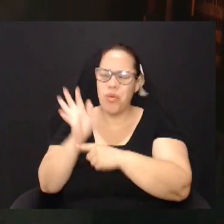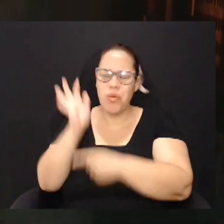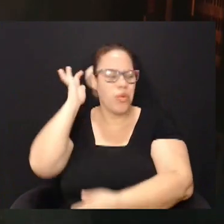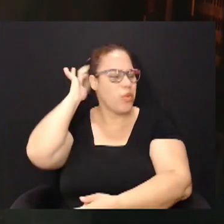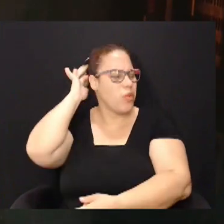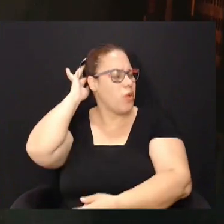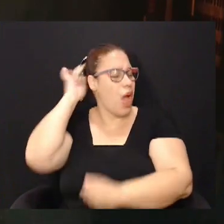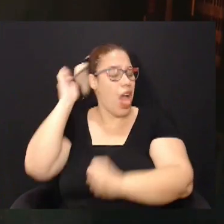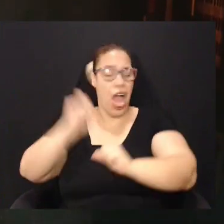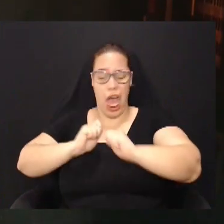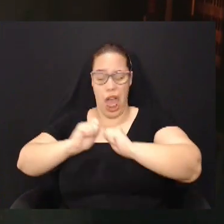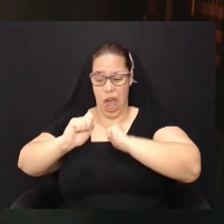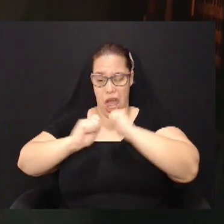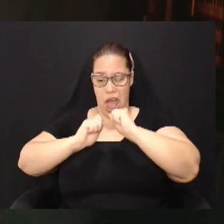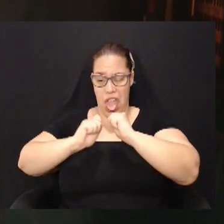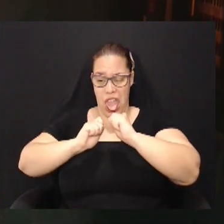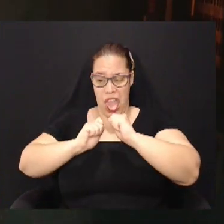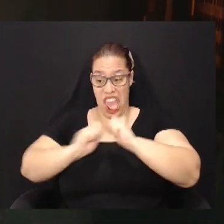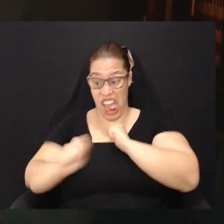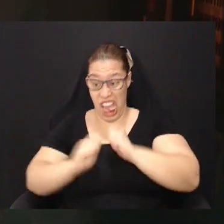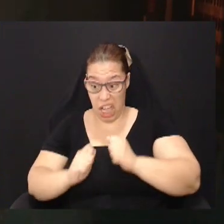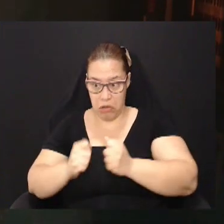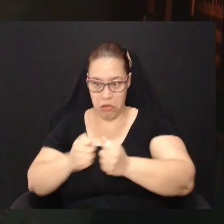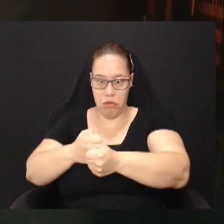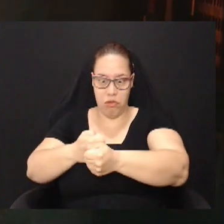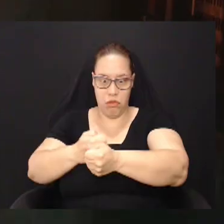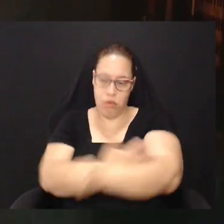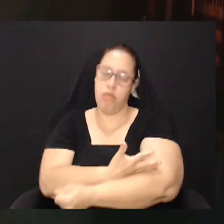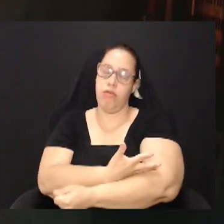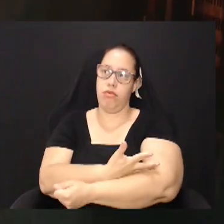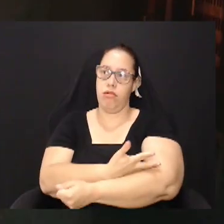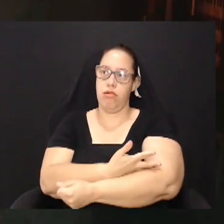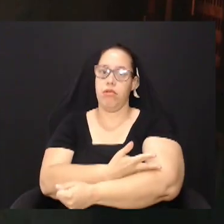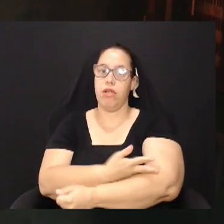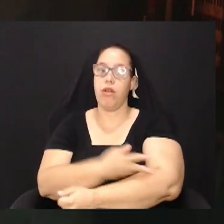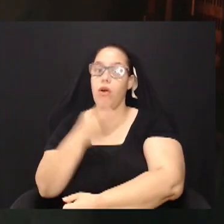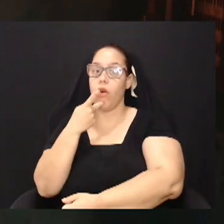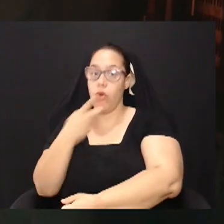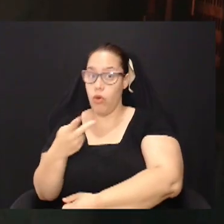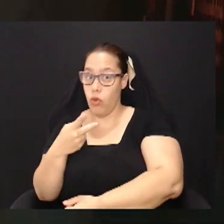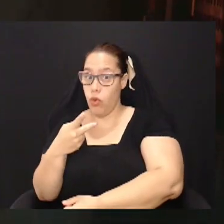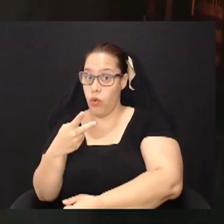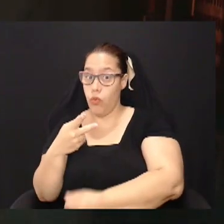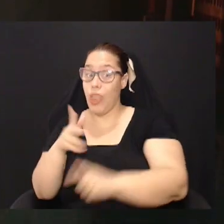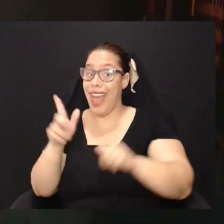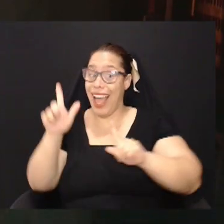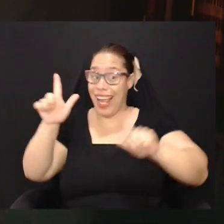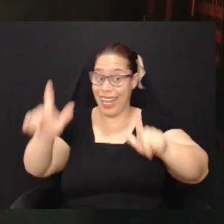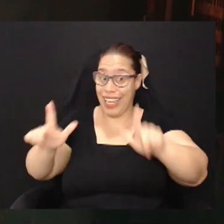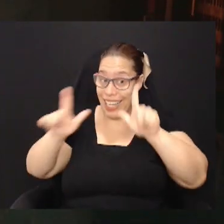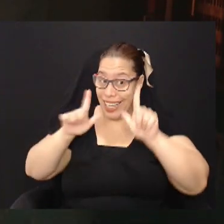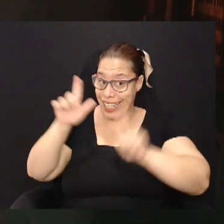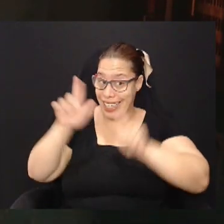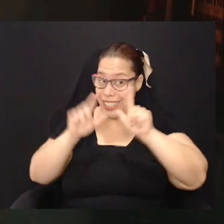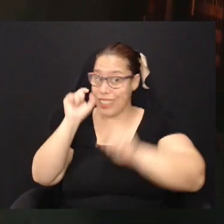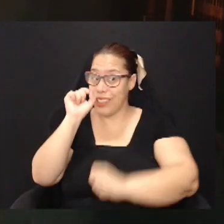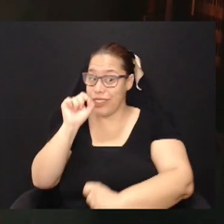ou desregulam as nossas emoções, e eu quero dar uma pincelada sobre as telas nessa questão